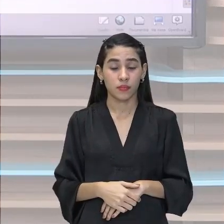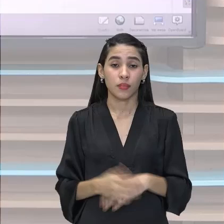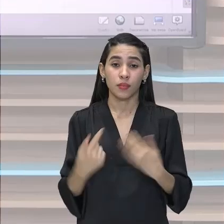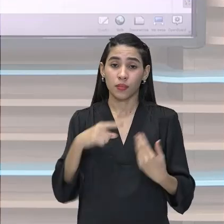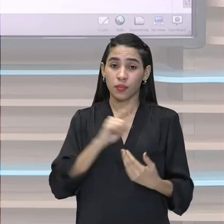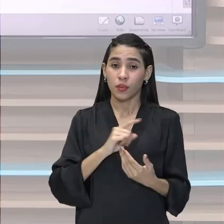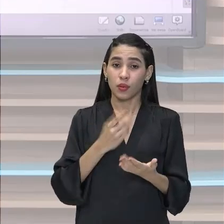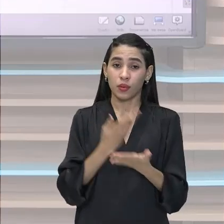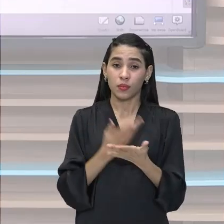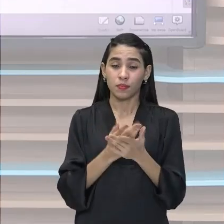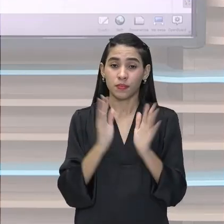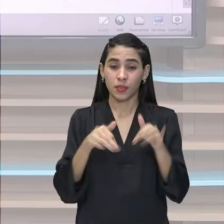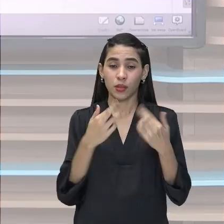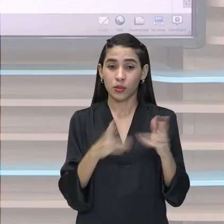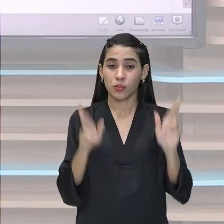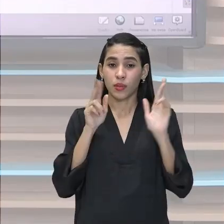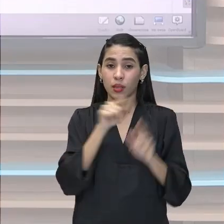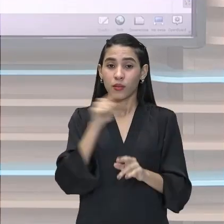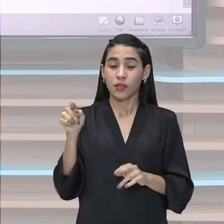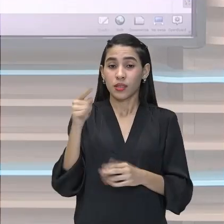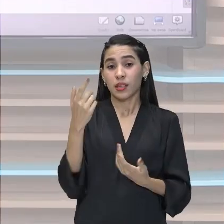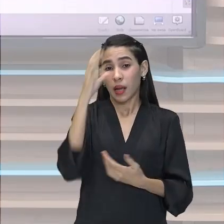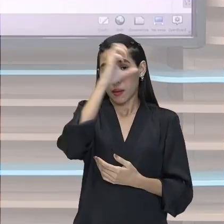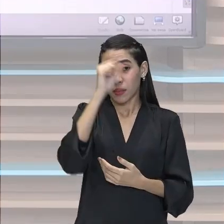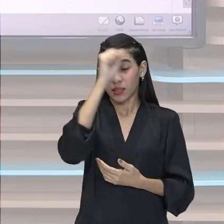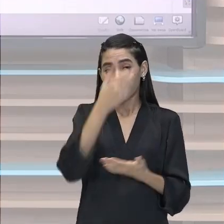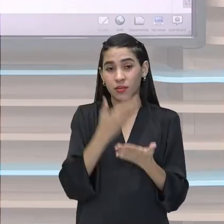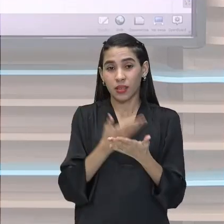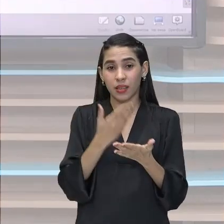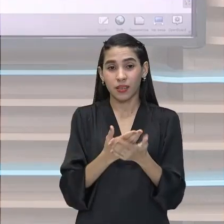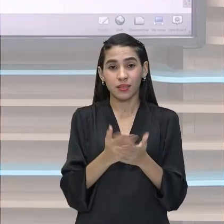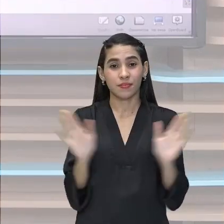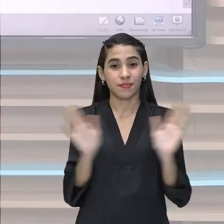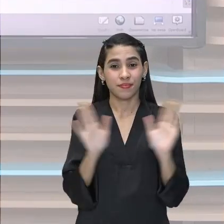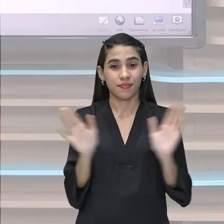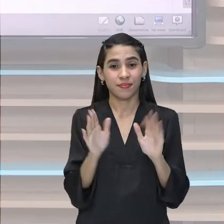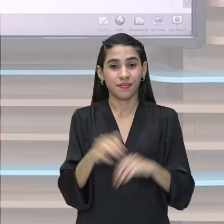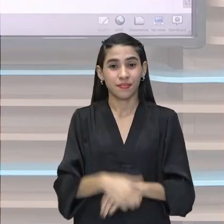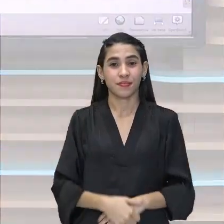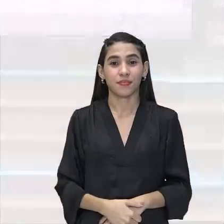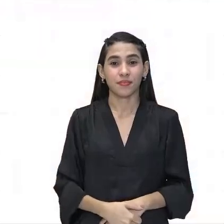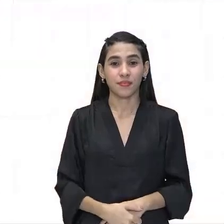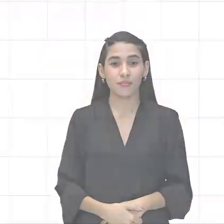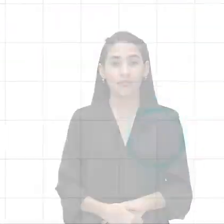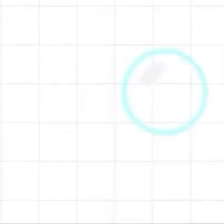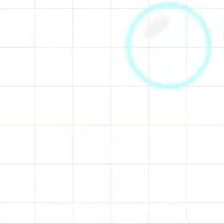fica por aqui. Eu espero que vocês tenham gostado da aula e até a próxima.